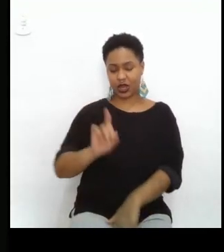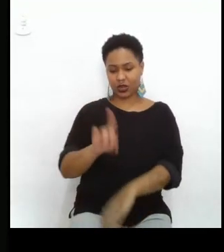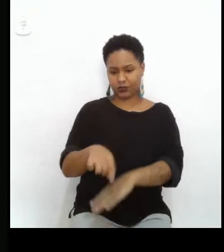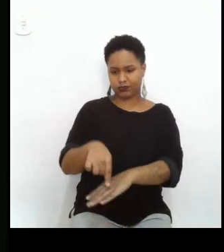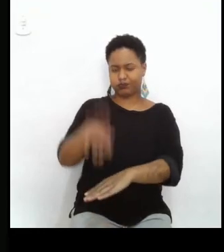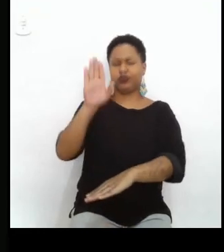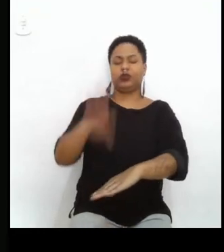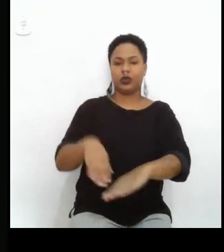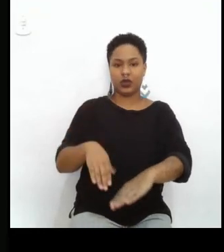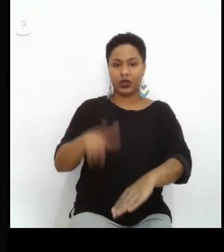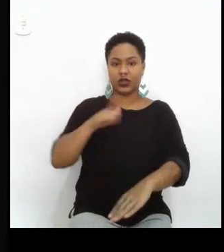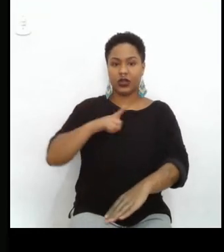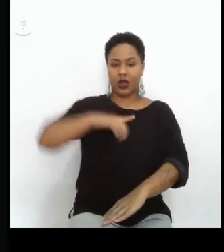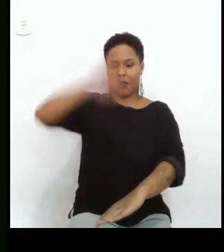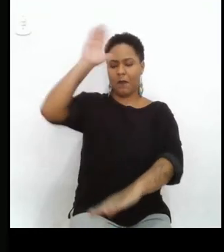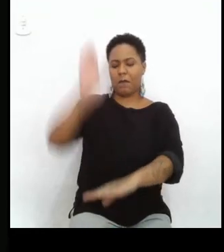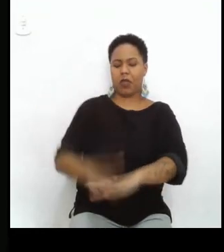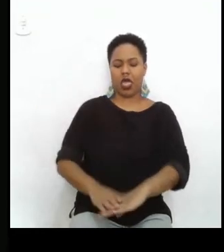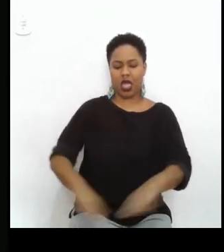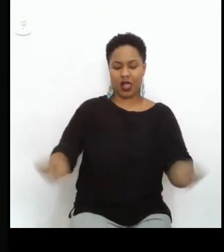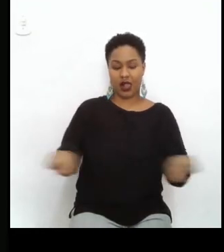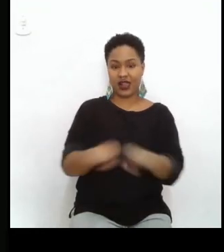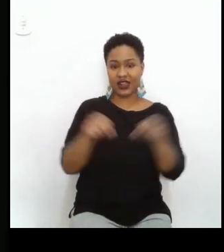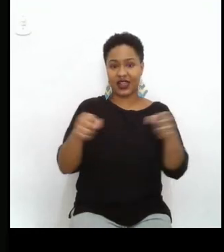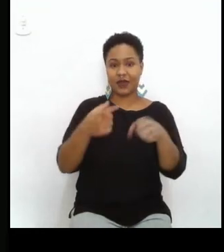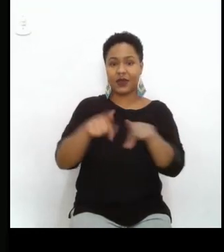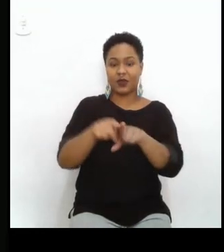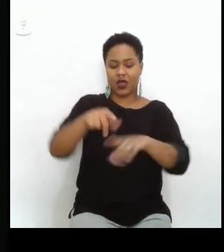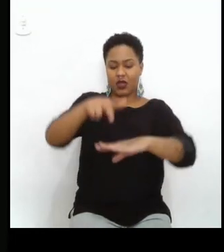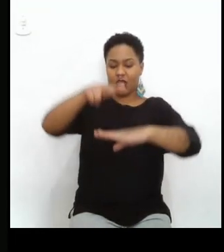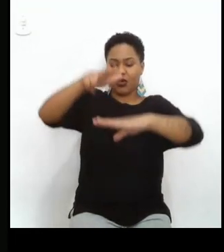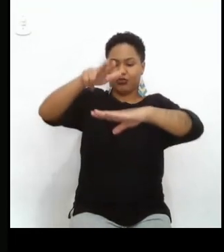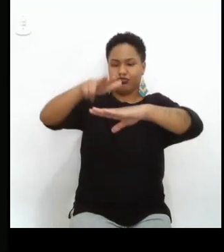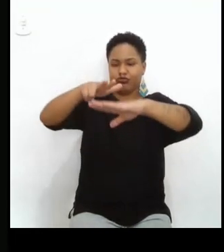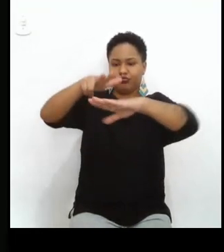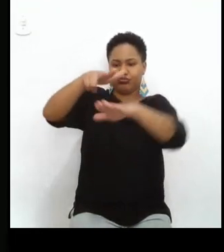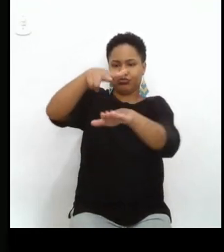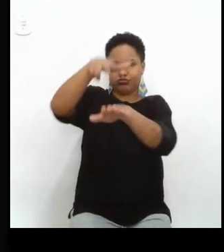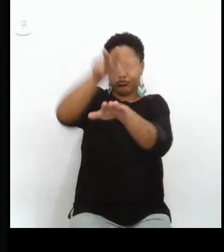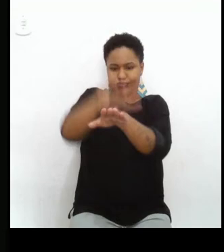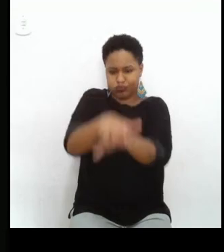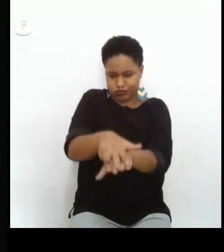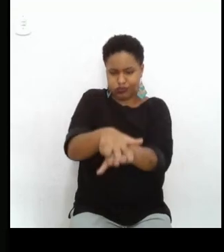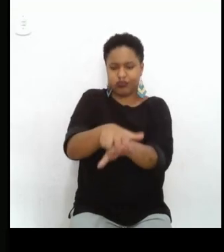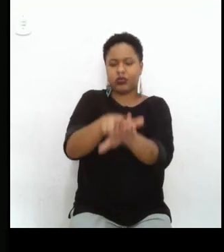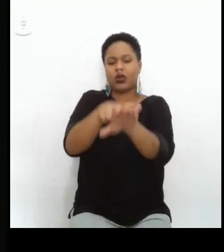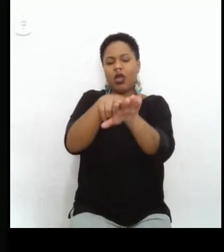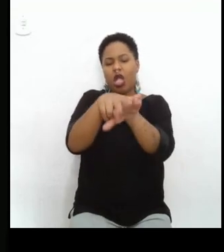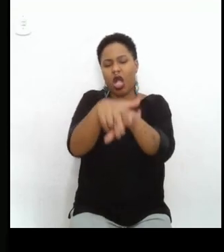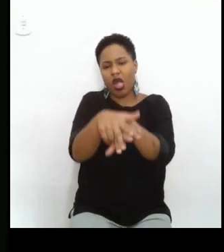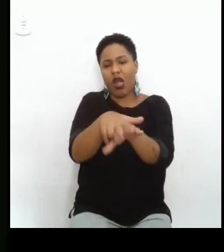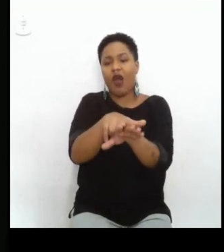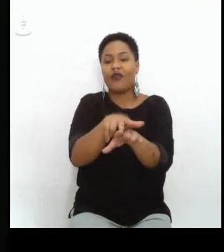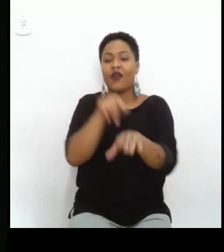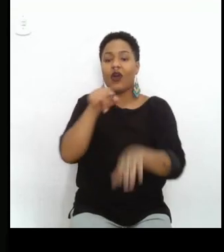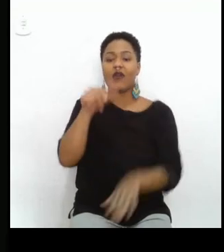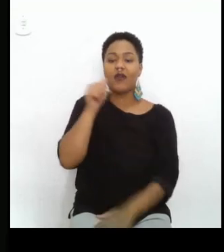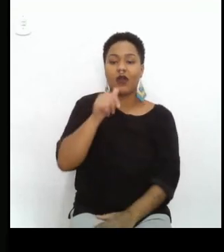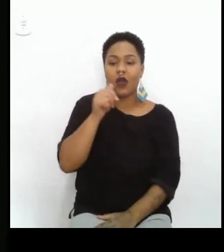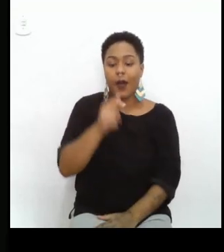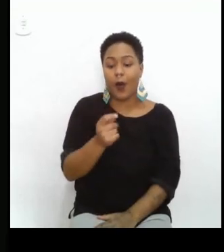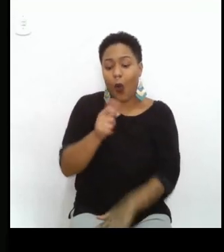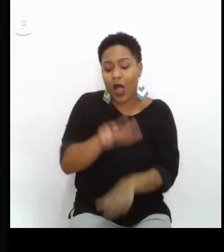com tudo na cama rachando estrado e afundando o colchão no lado direito fazendo com que carcaça quase caia provado